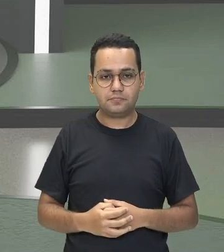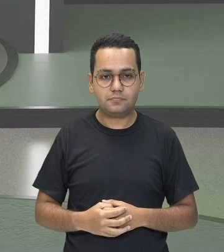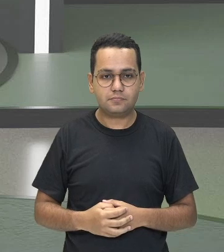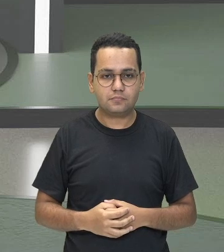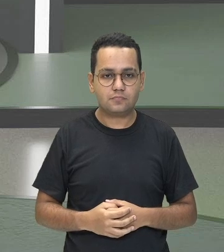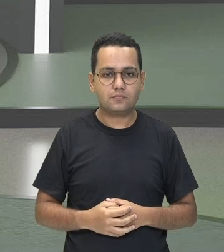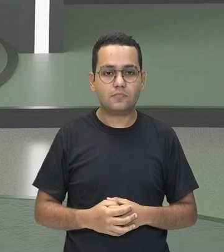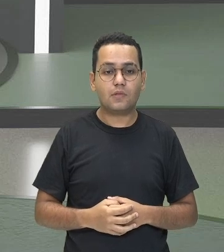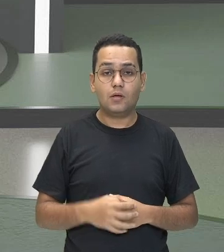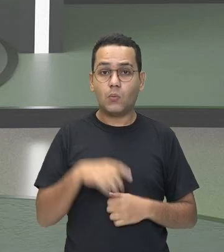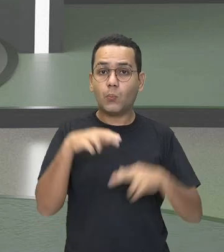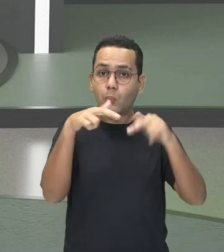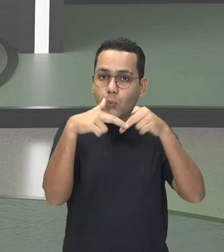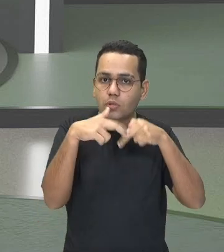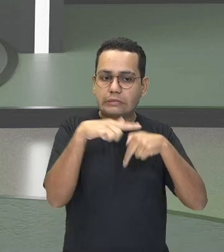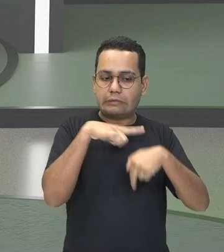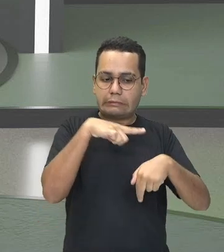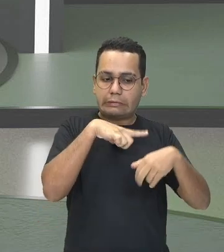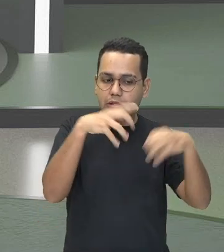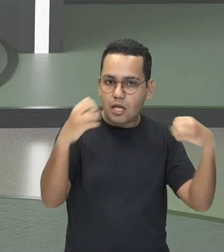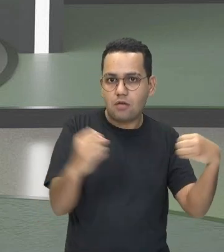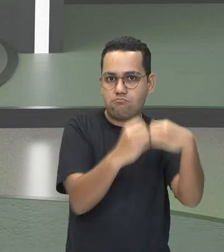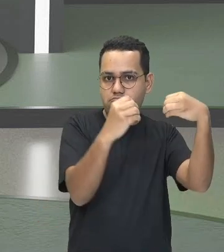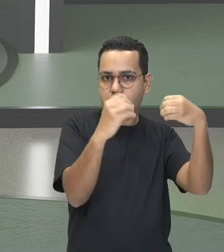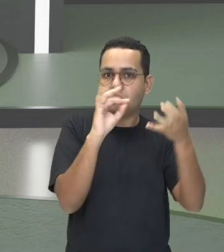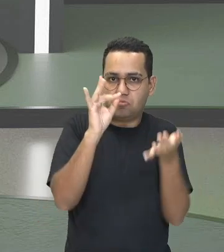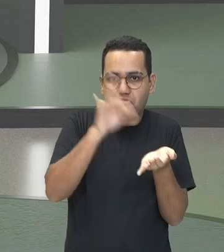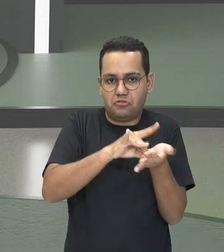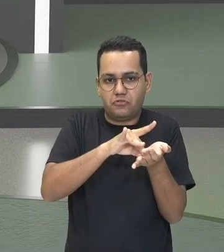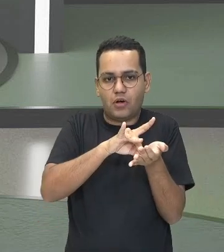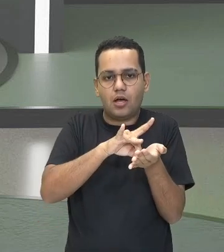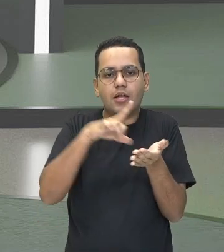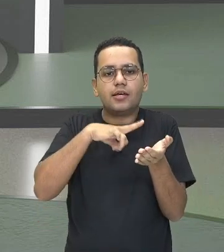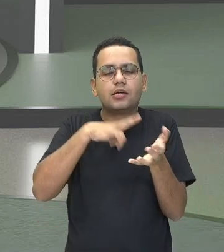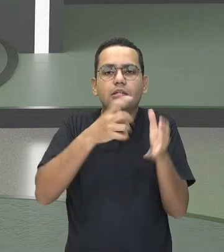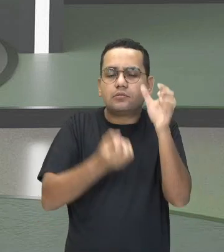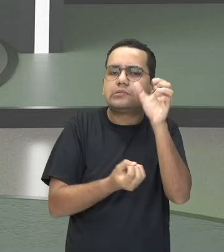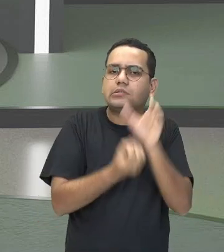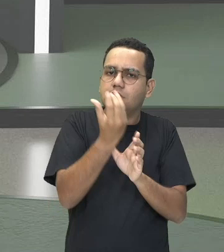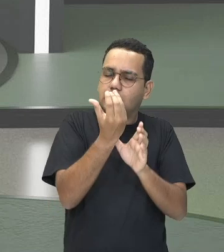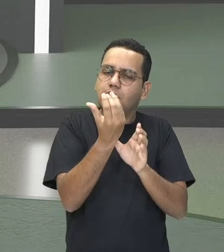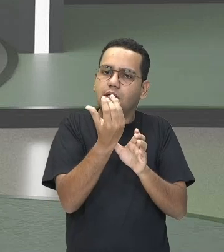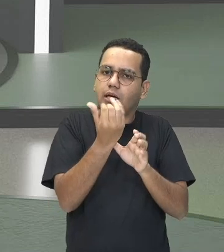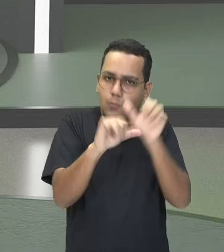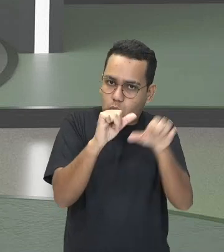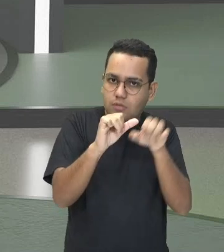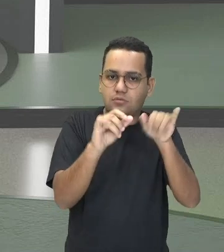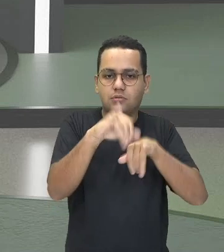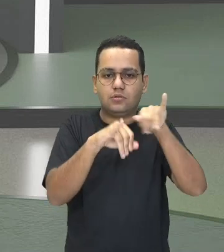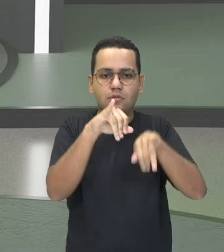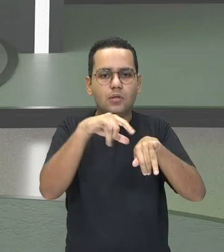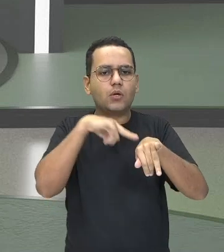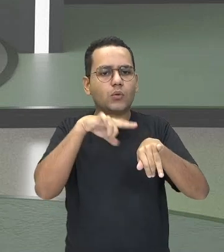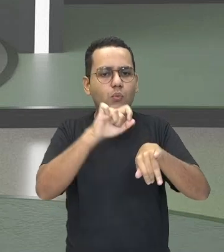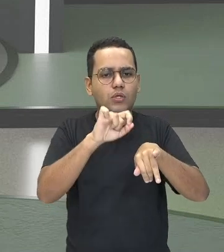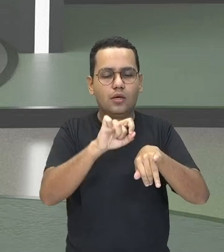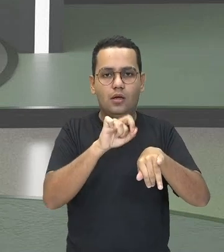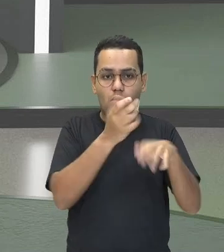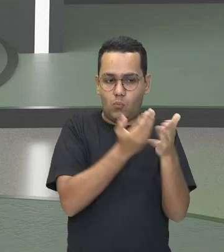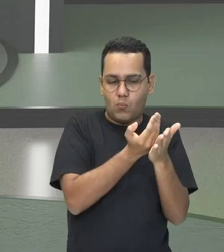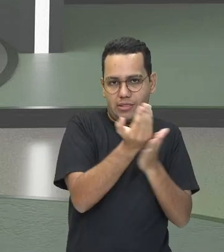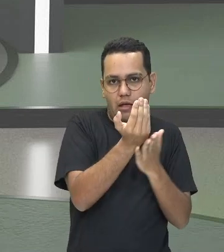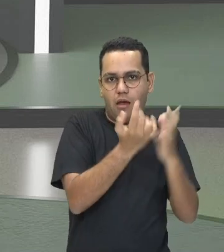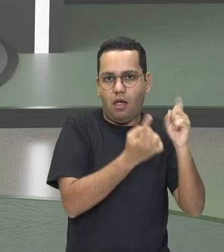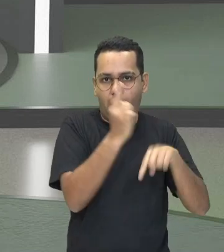sejam favoráveis e resultem em reação química necessário que os reagentes possuam uma energia mínima que